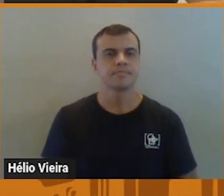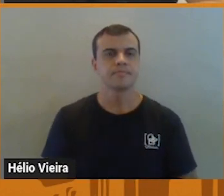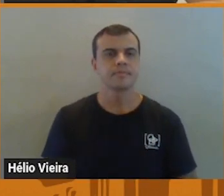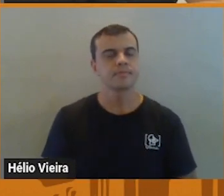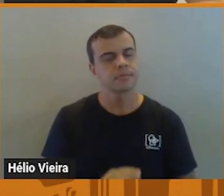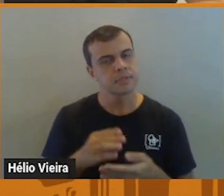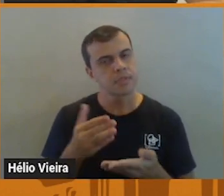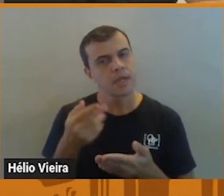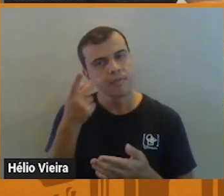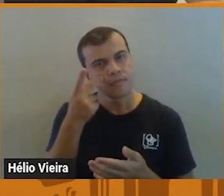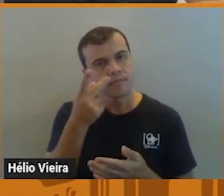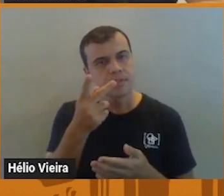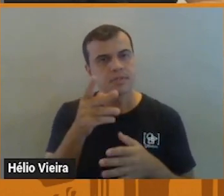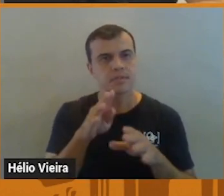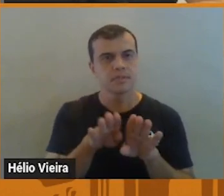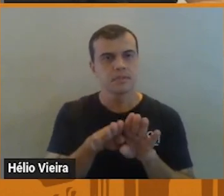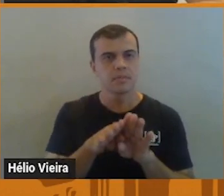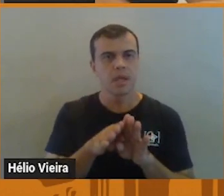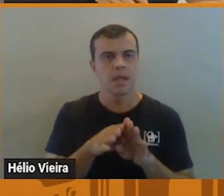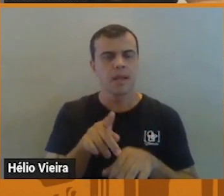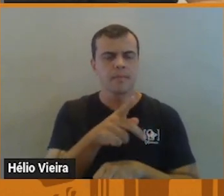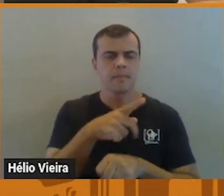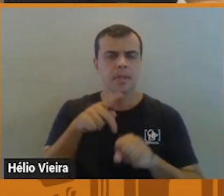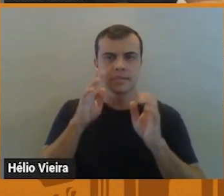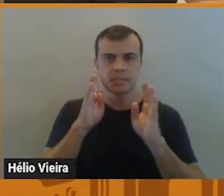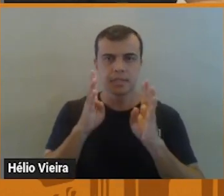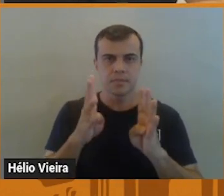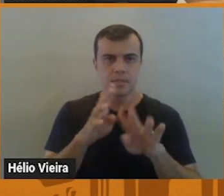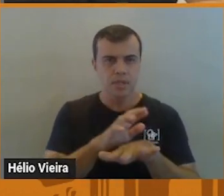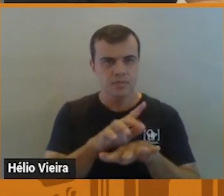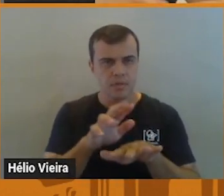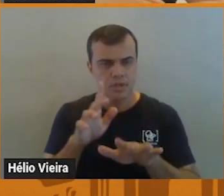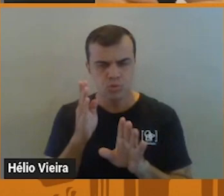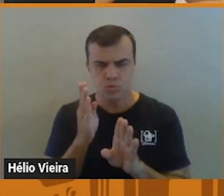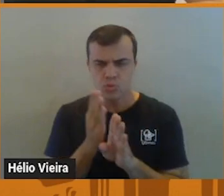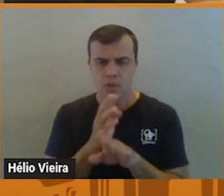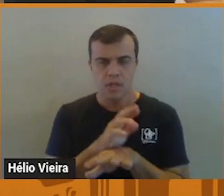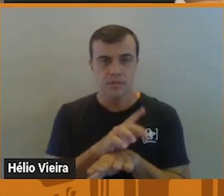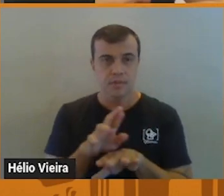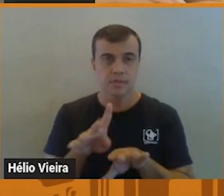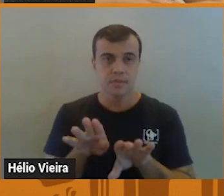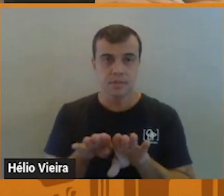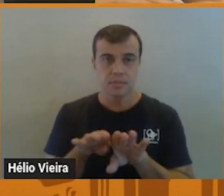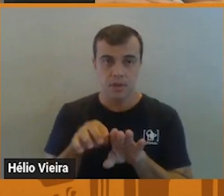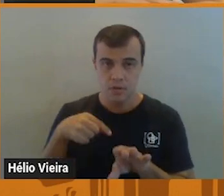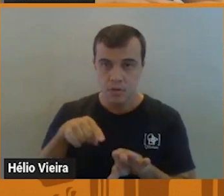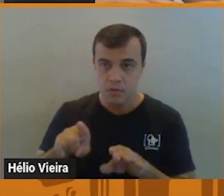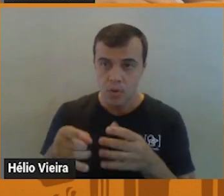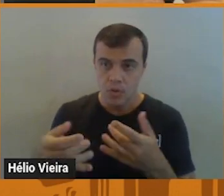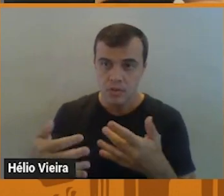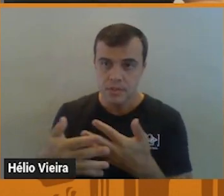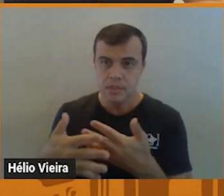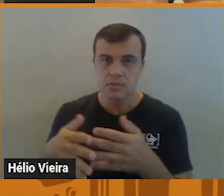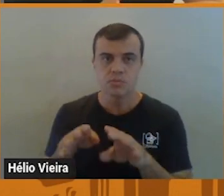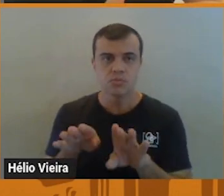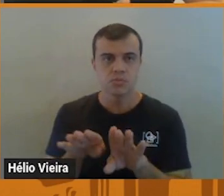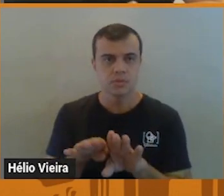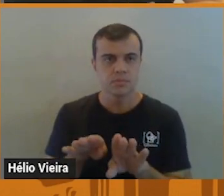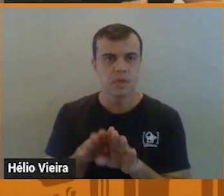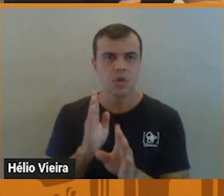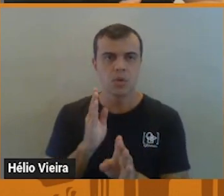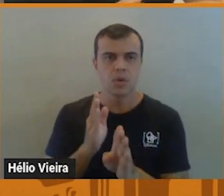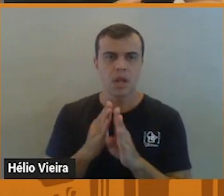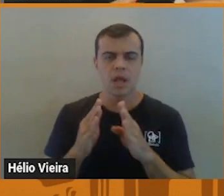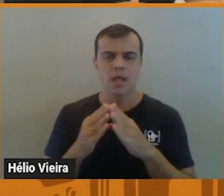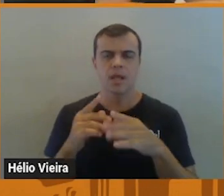aí, quem visitar a Praça da Liberdade vai encontrar vários de uma vez, né? Mas quem for ao centro, por exemplo, né, vai encontrar a Igreja de